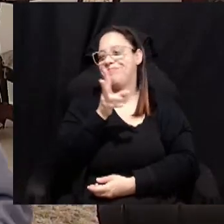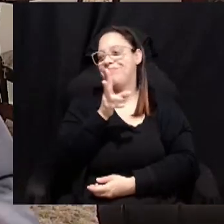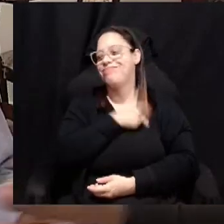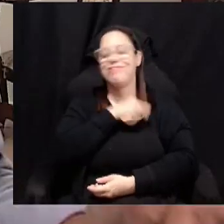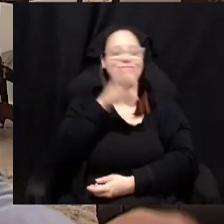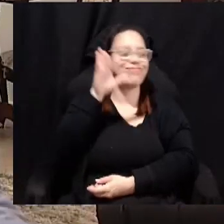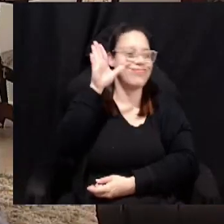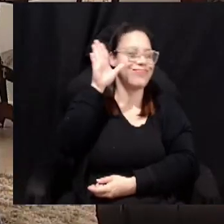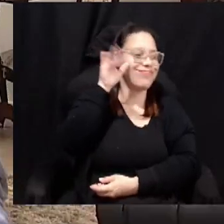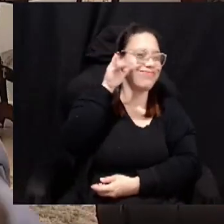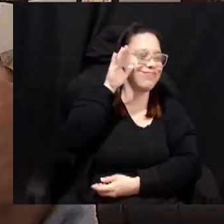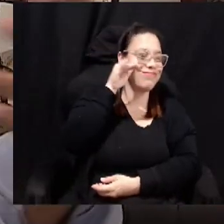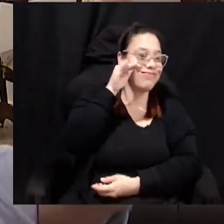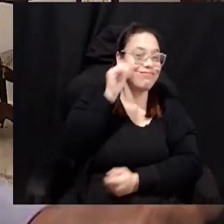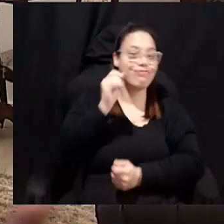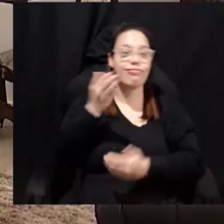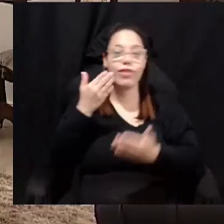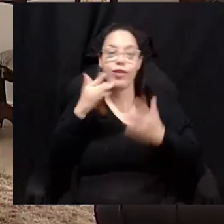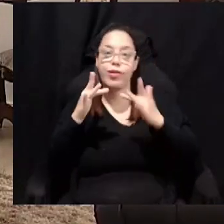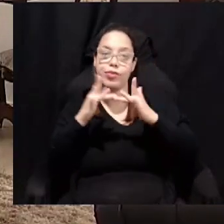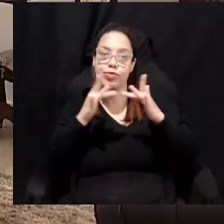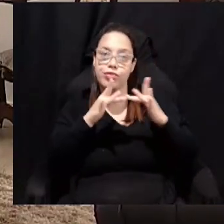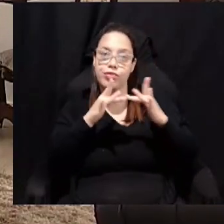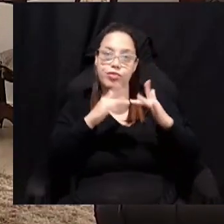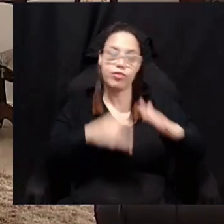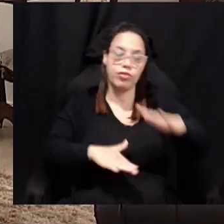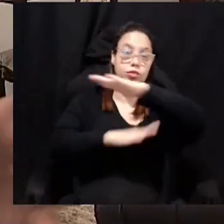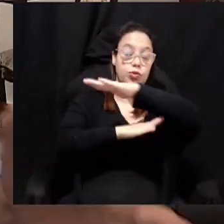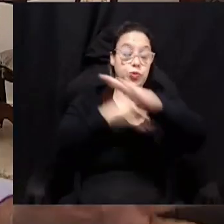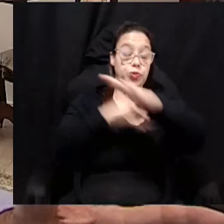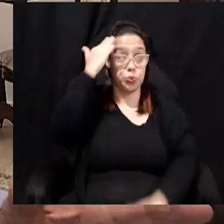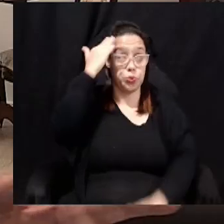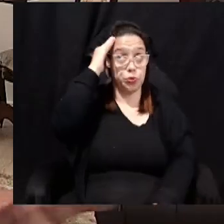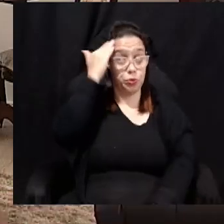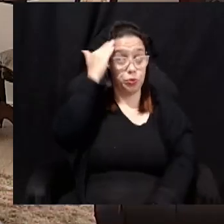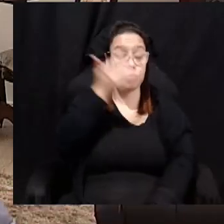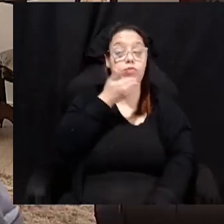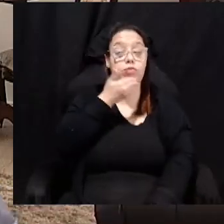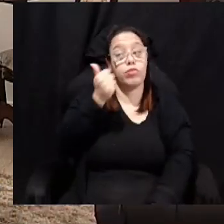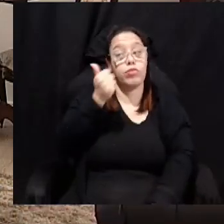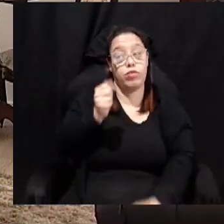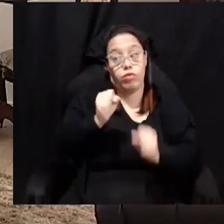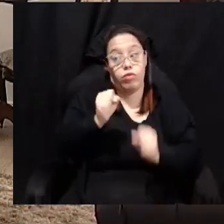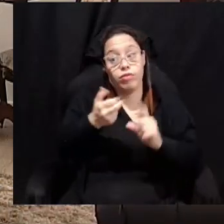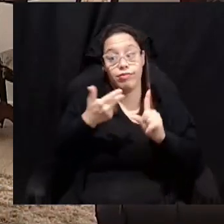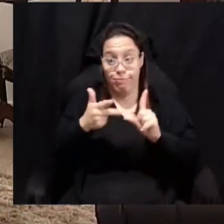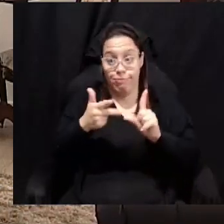deles, né? Ter contato com a Câmara, entender um pouco como funciona o Poder Legislativo, entender